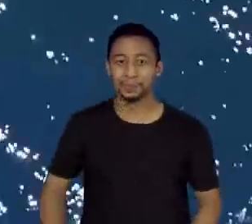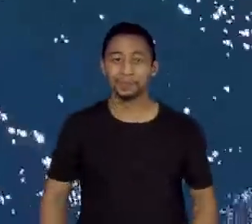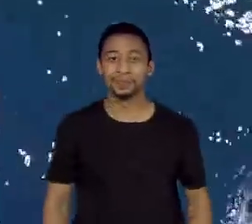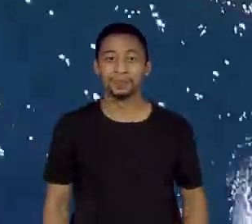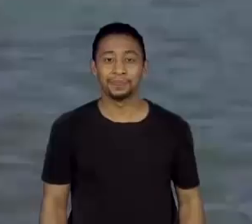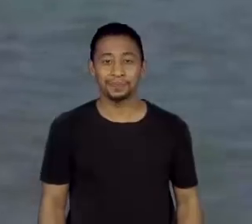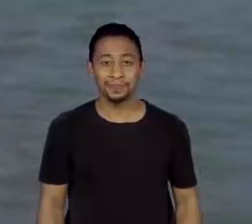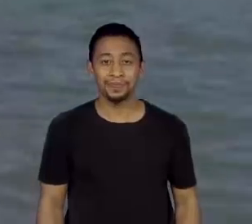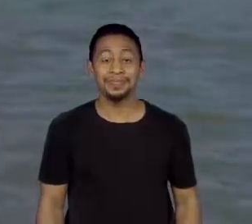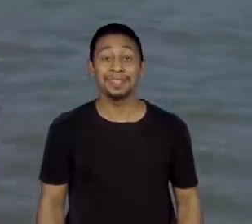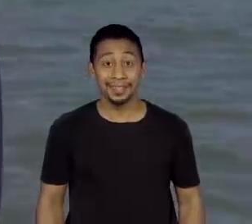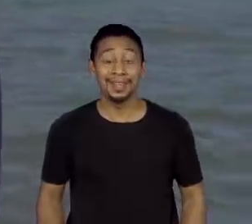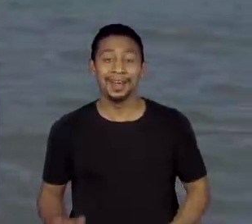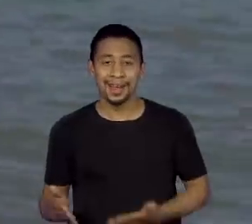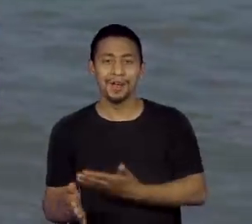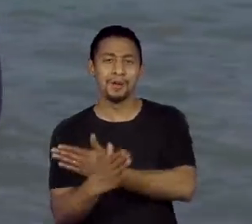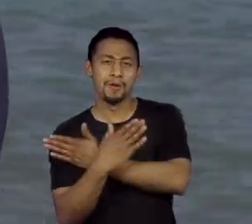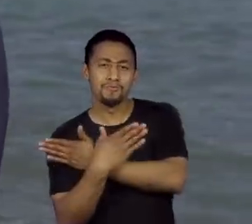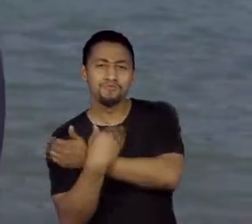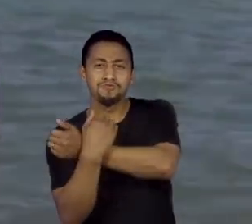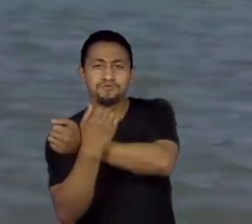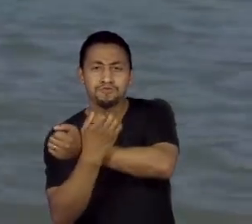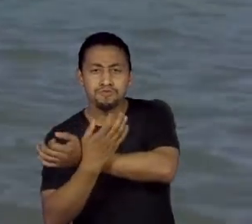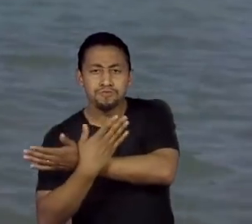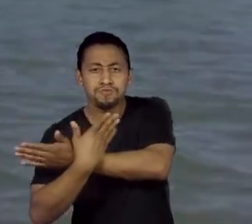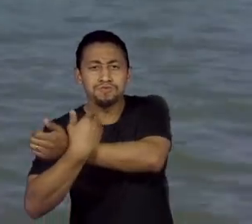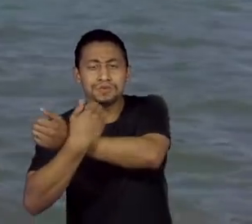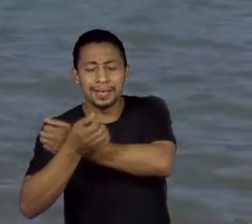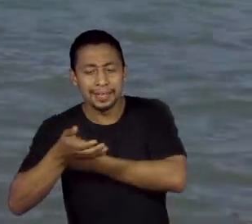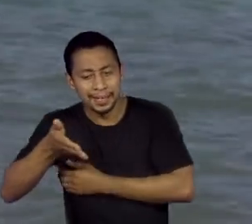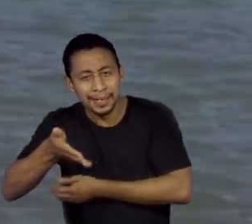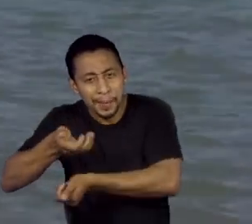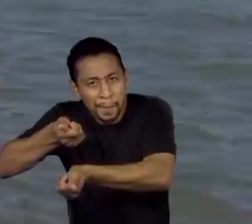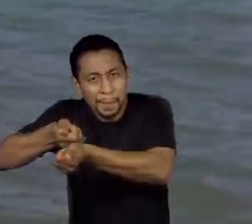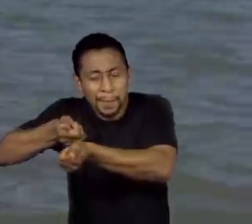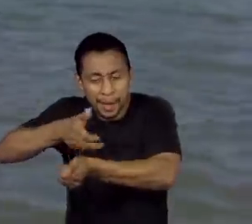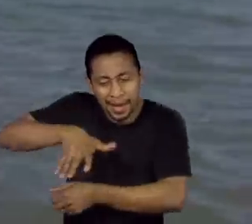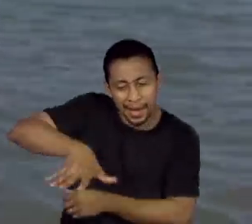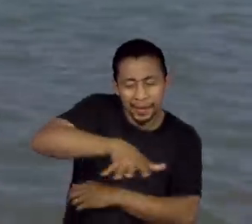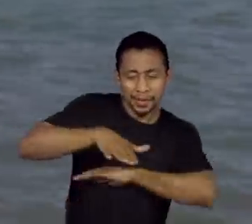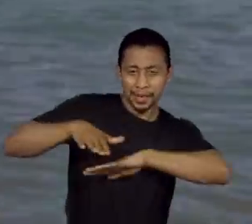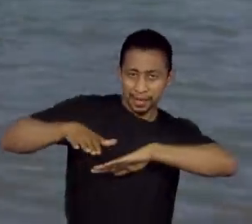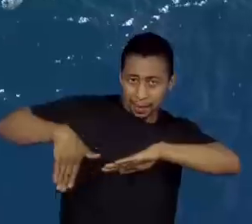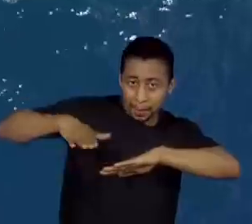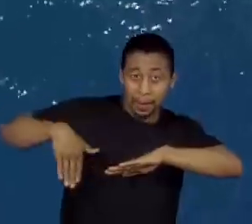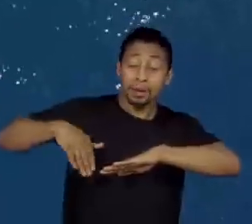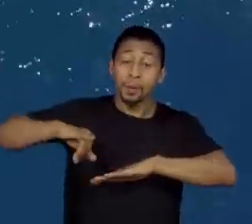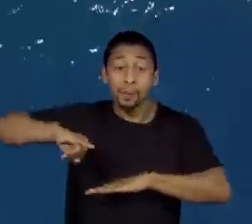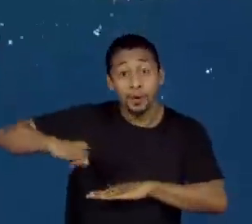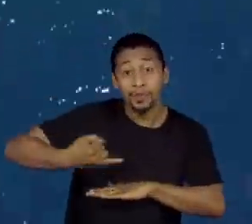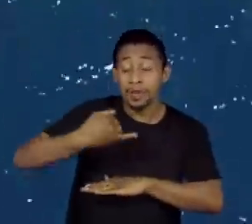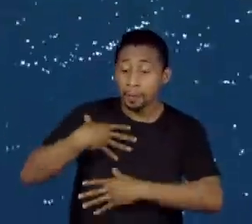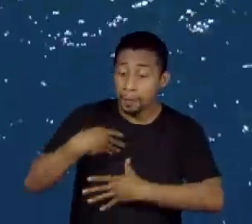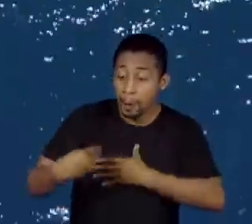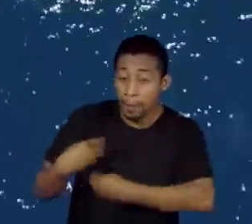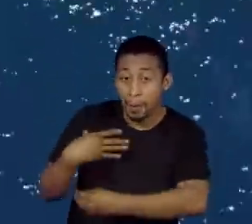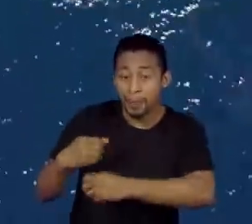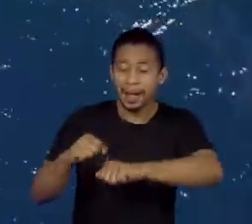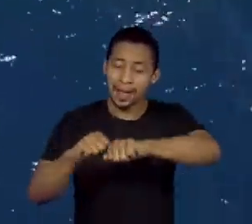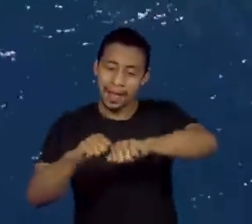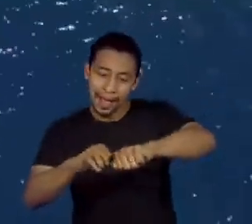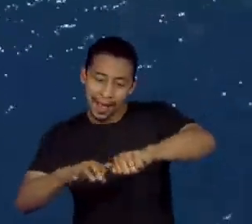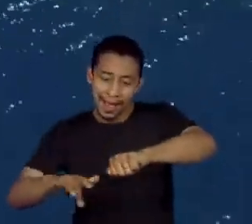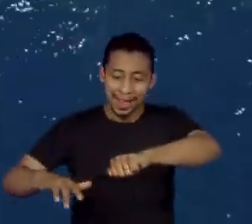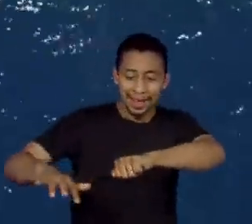A baleia jubarte vem para cá para se reproduzir, né? Ela se alimenta nas proximidades das ilhas Geórgia do Sul